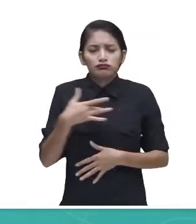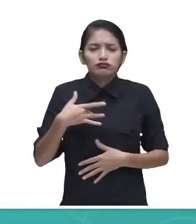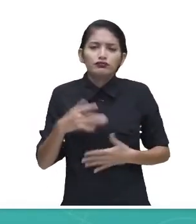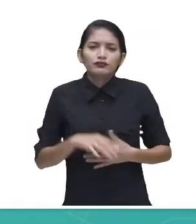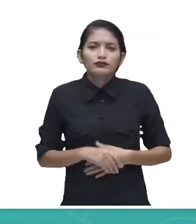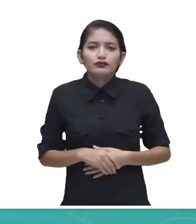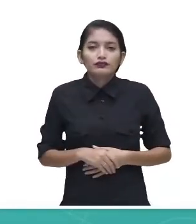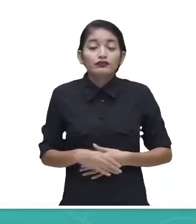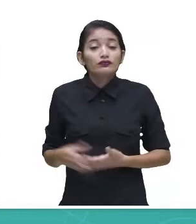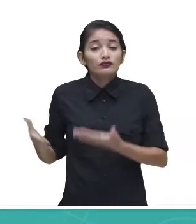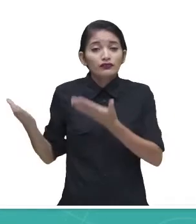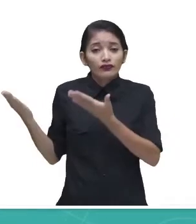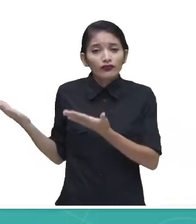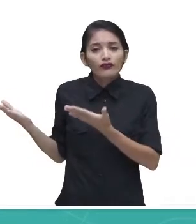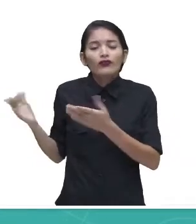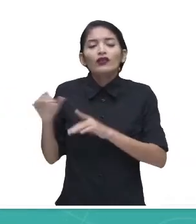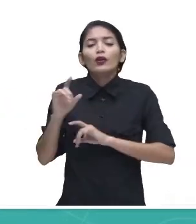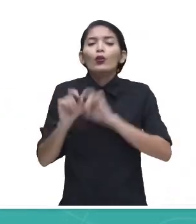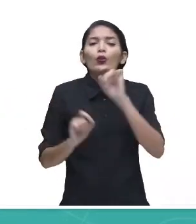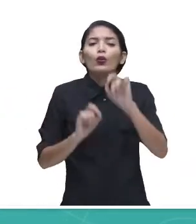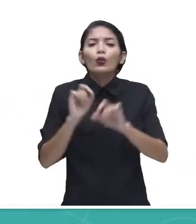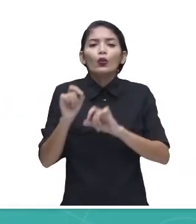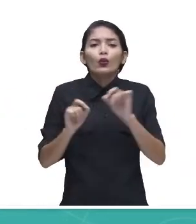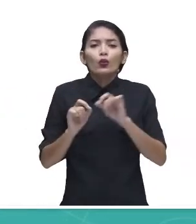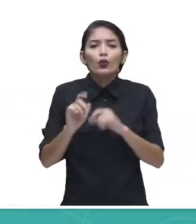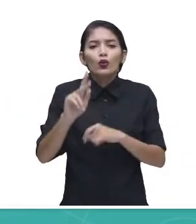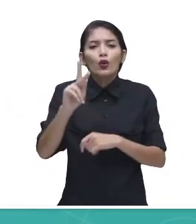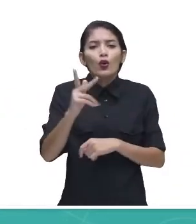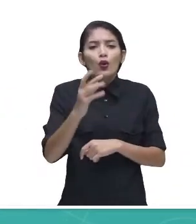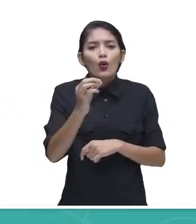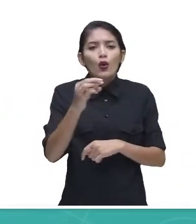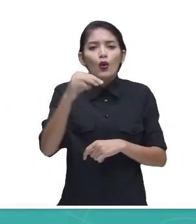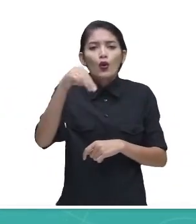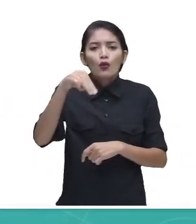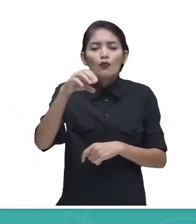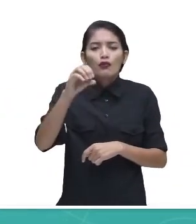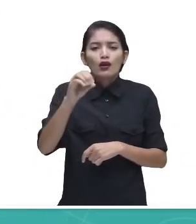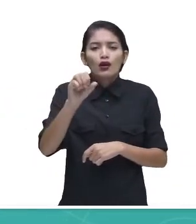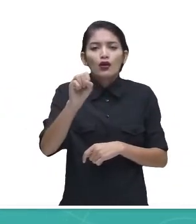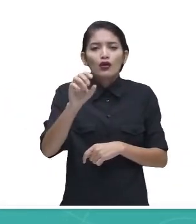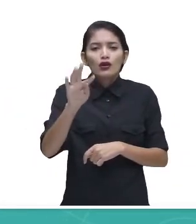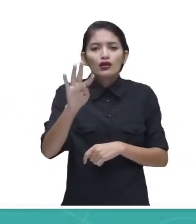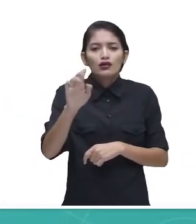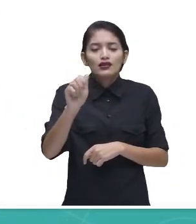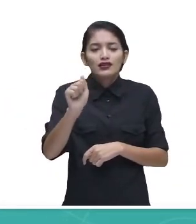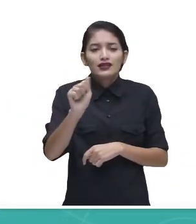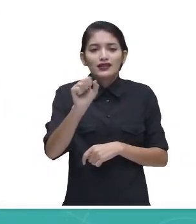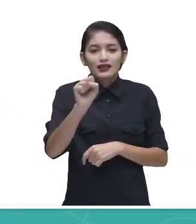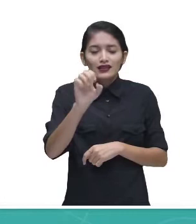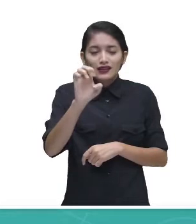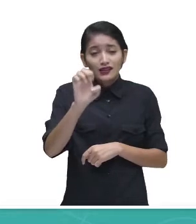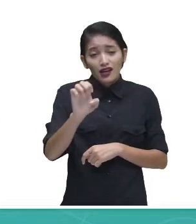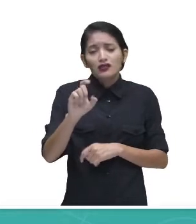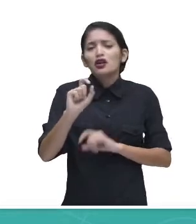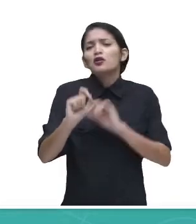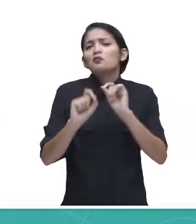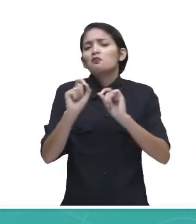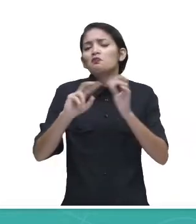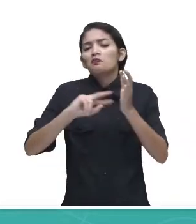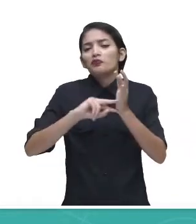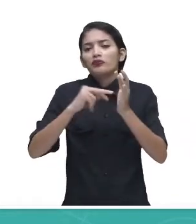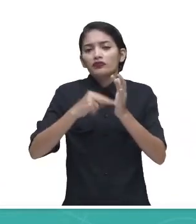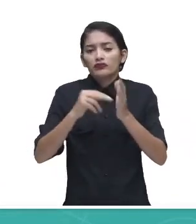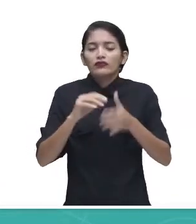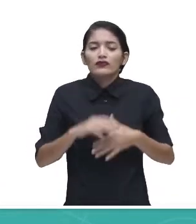próxima cartela o que é homeostase, tá? O equilíbrio interno ou homeostase. é